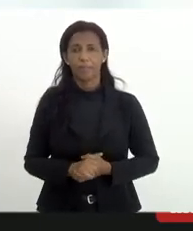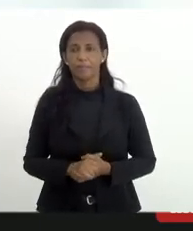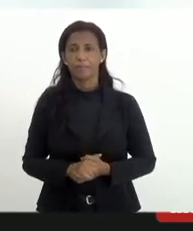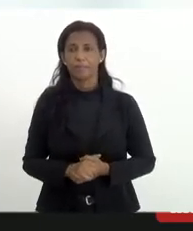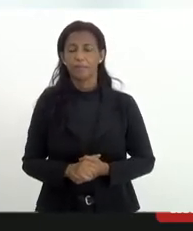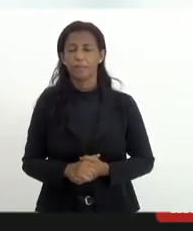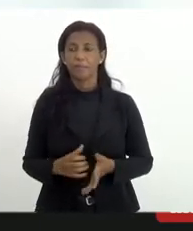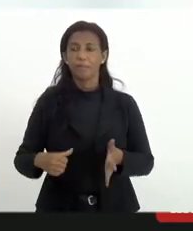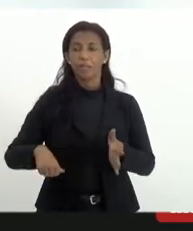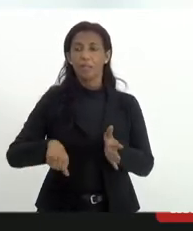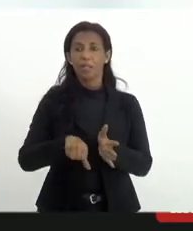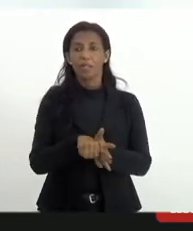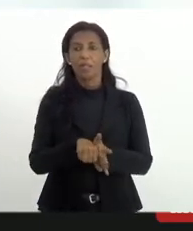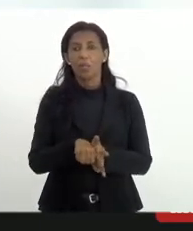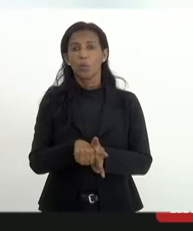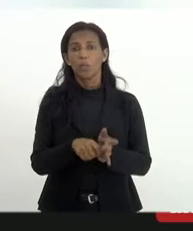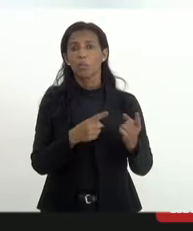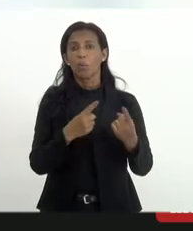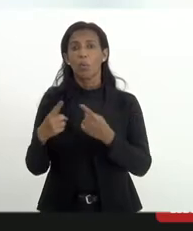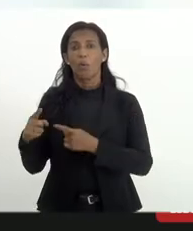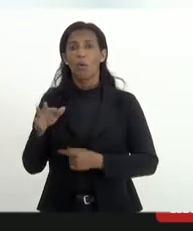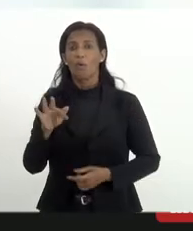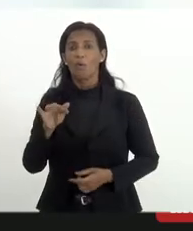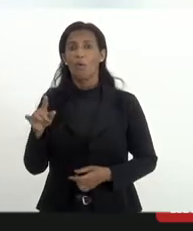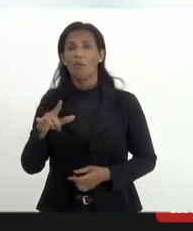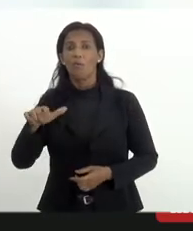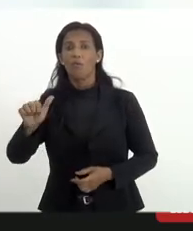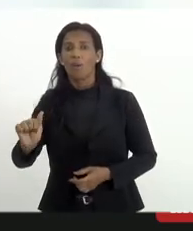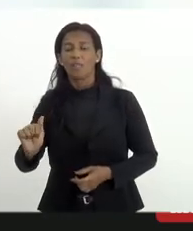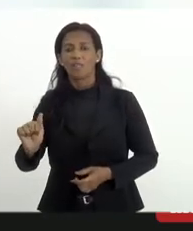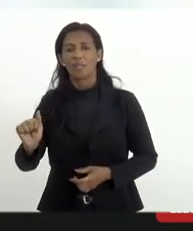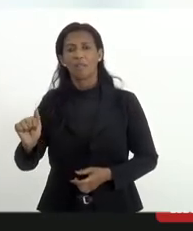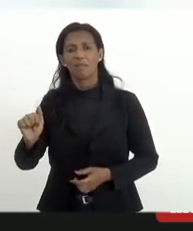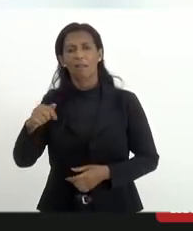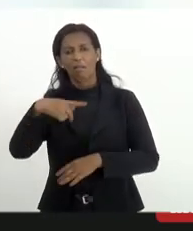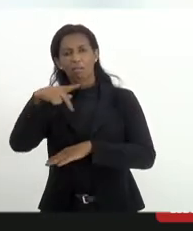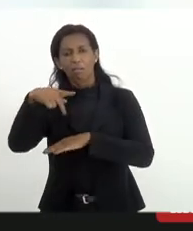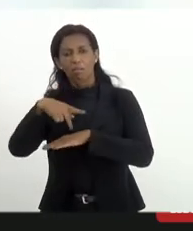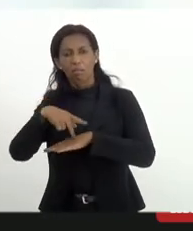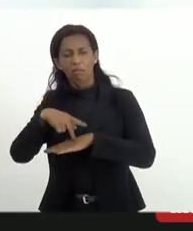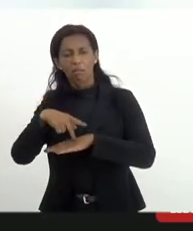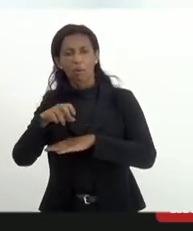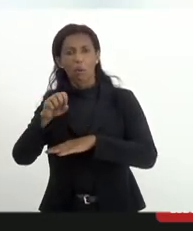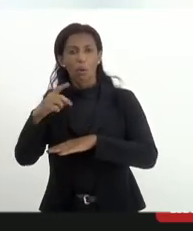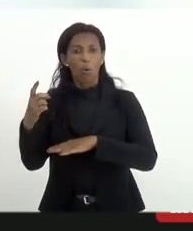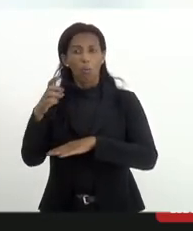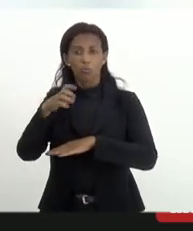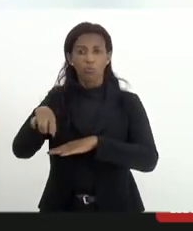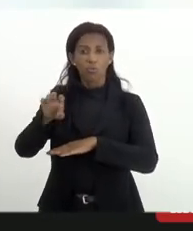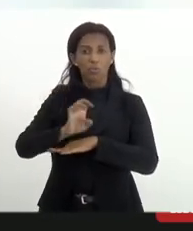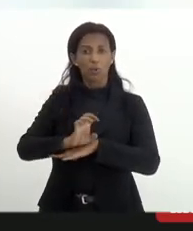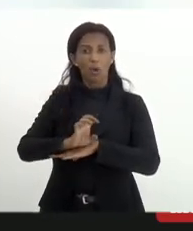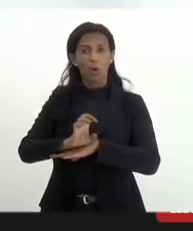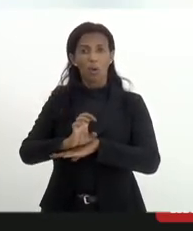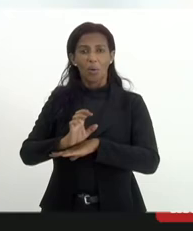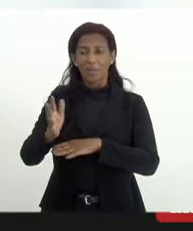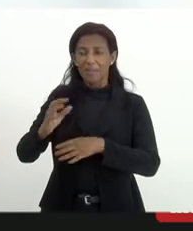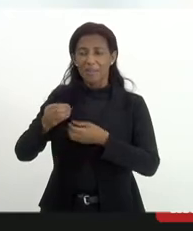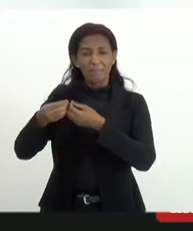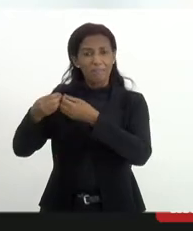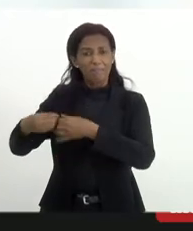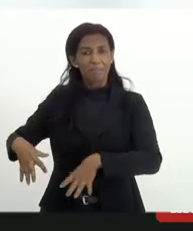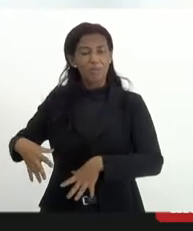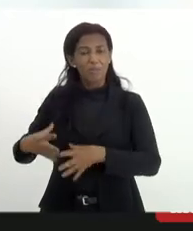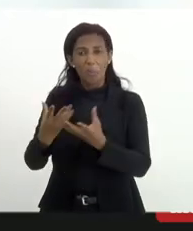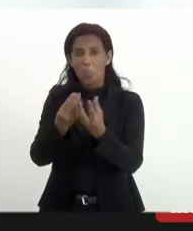que o crime contra a Fazenda Nacional ou contra a Fazenda Estadual, que prejudica milhões de pessoas, porque